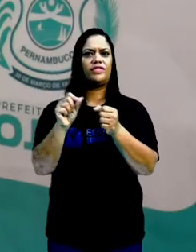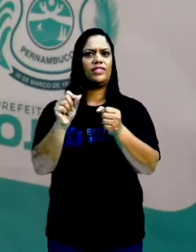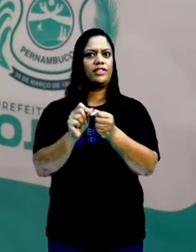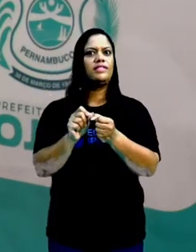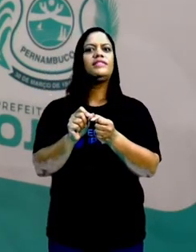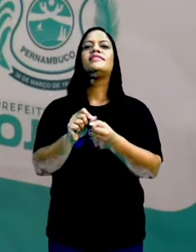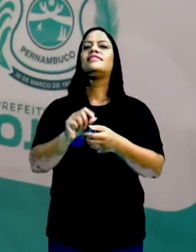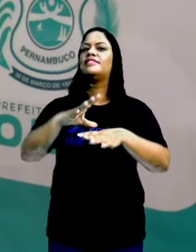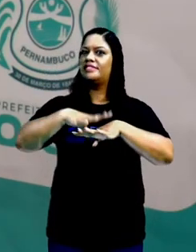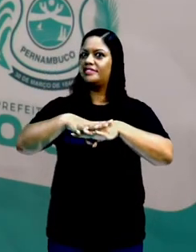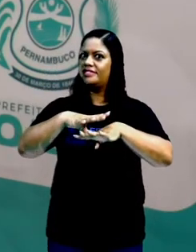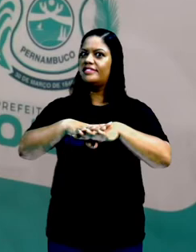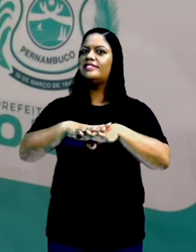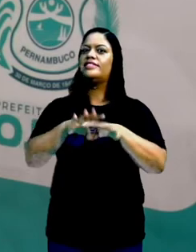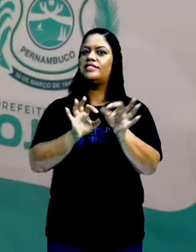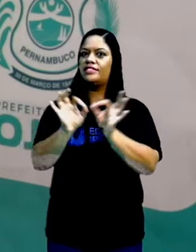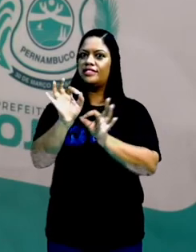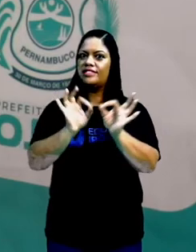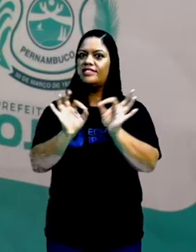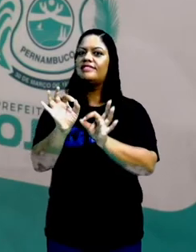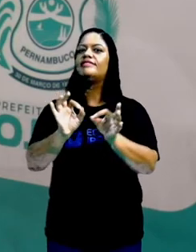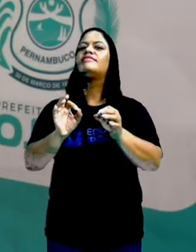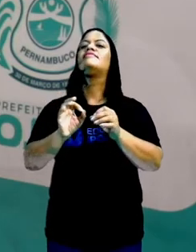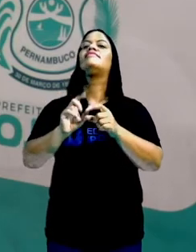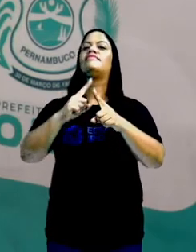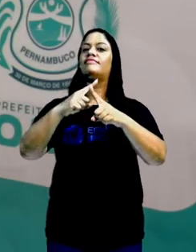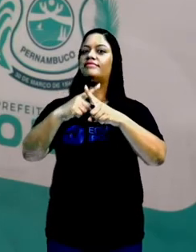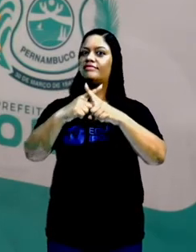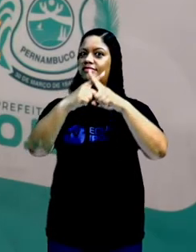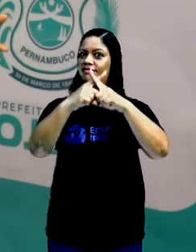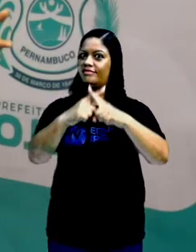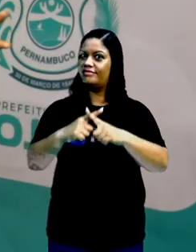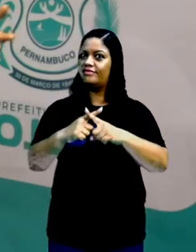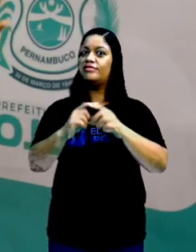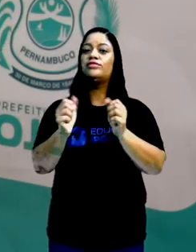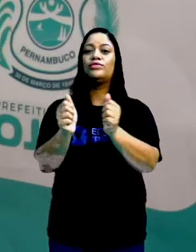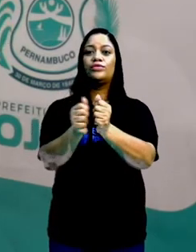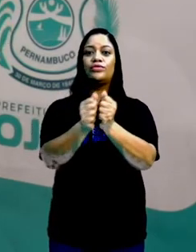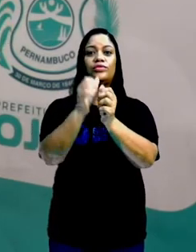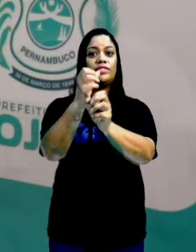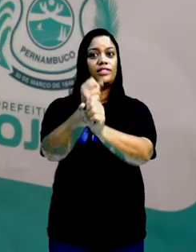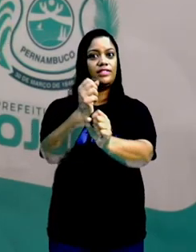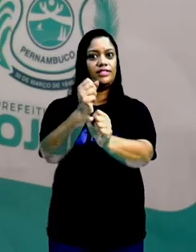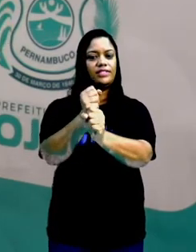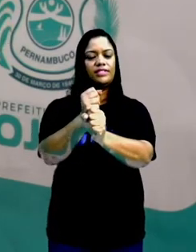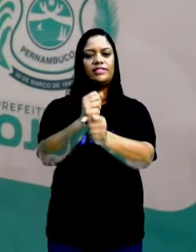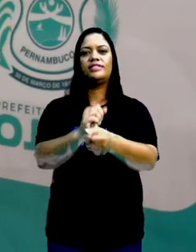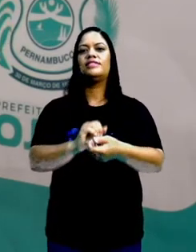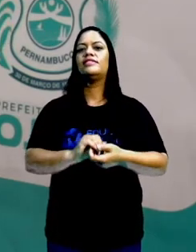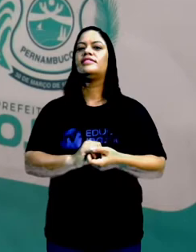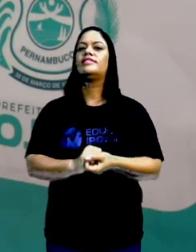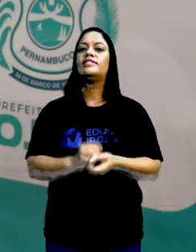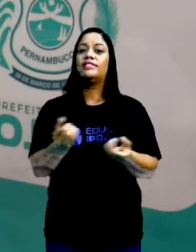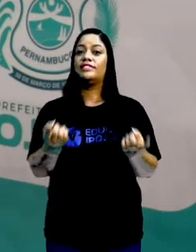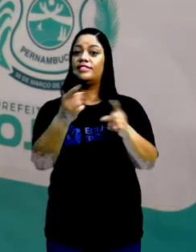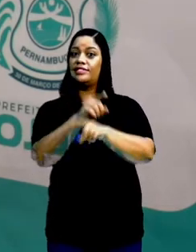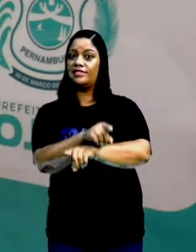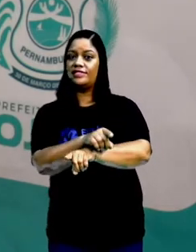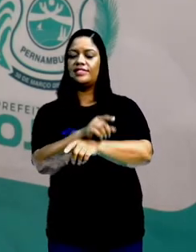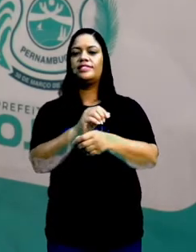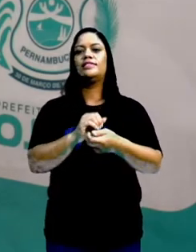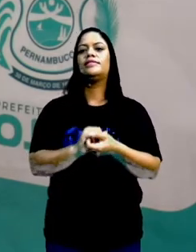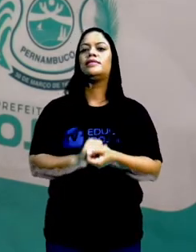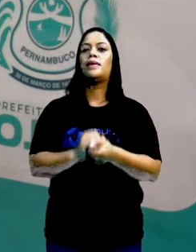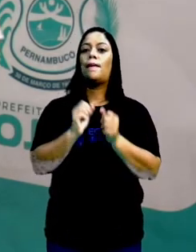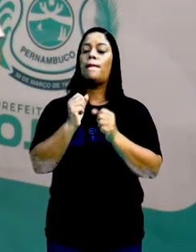os cálculos, as multiplicações, junto com as adições, né? Porque uma é o inverso da outra,